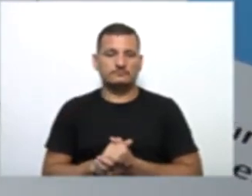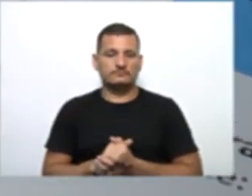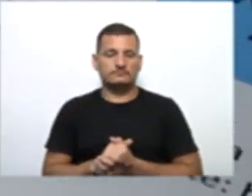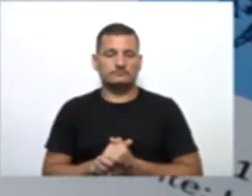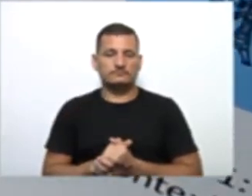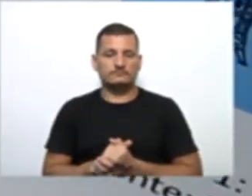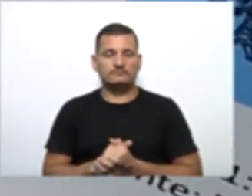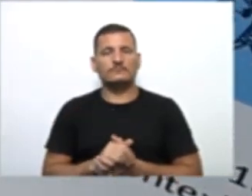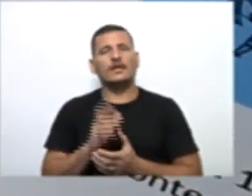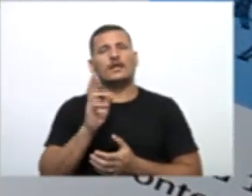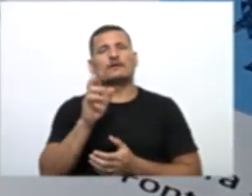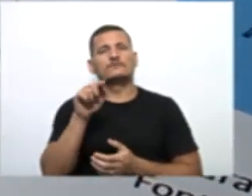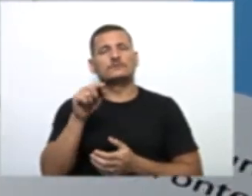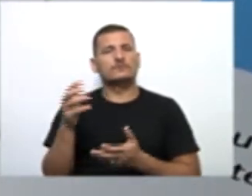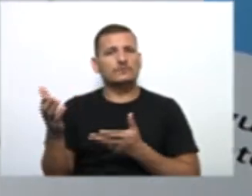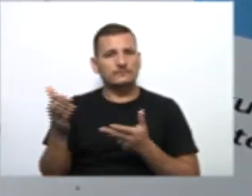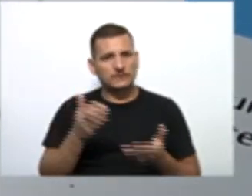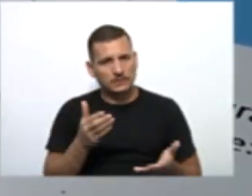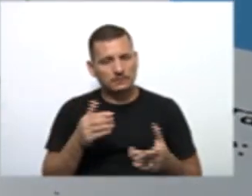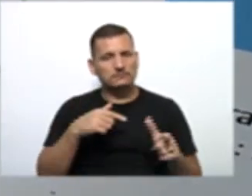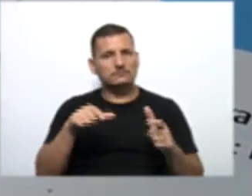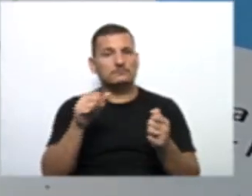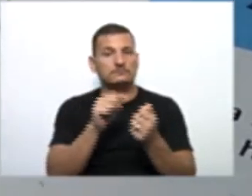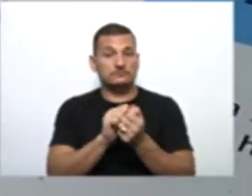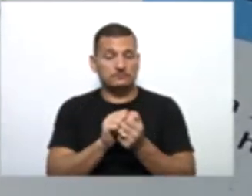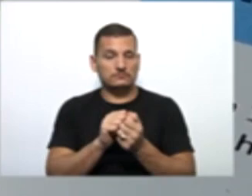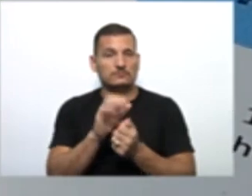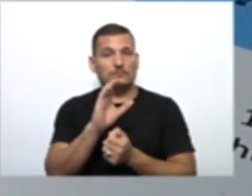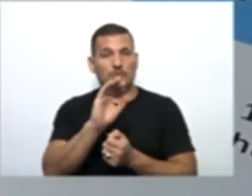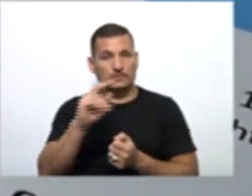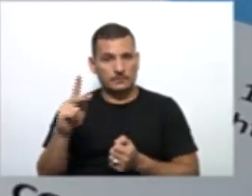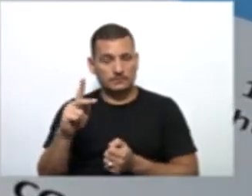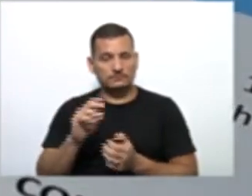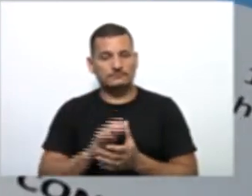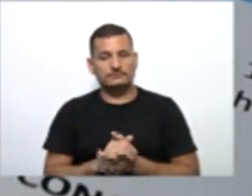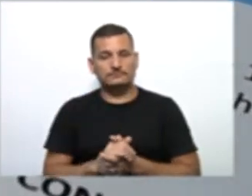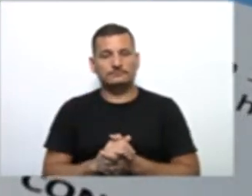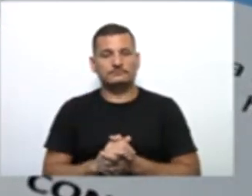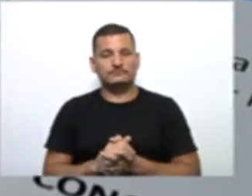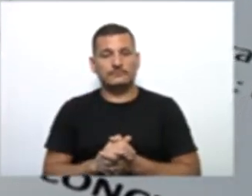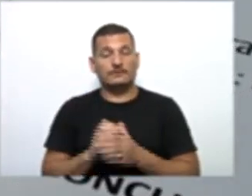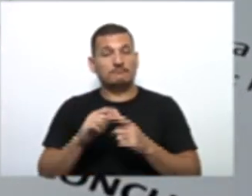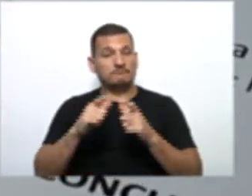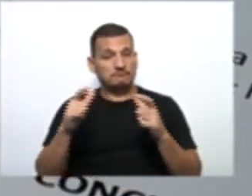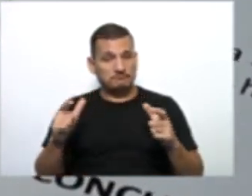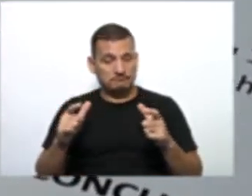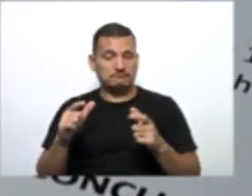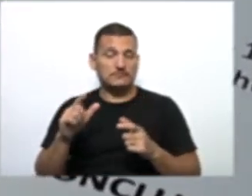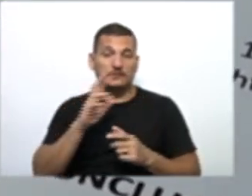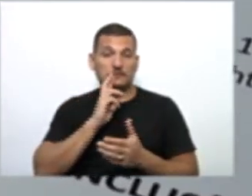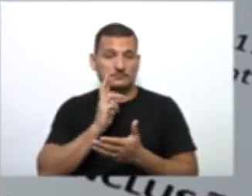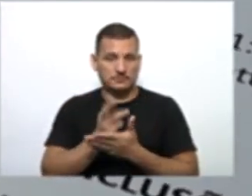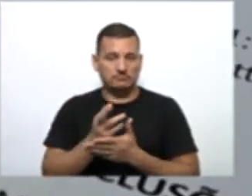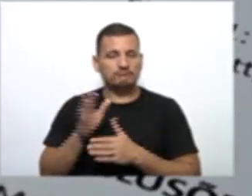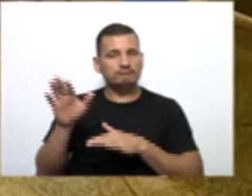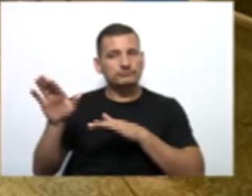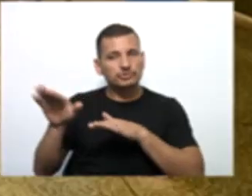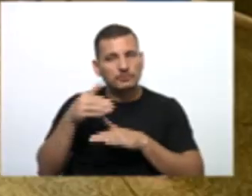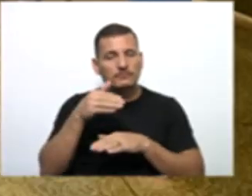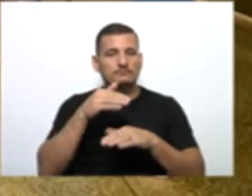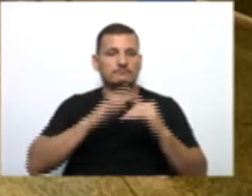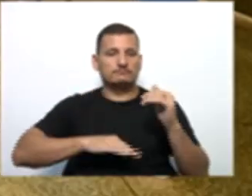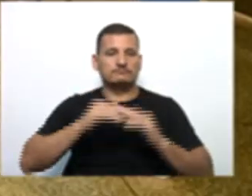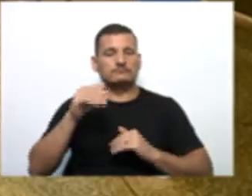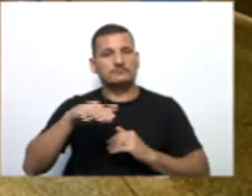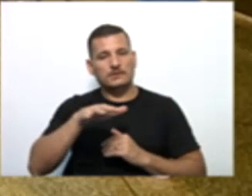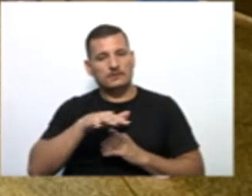E quem você convidaria para atuar nesse novo negócio? A maioria escolheu que chamaria um profissional da área.